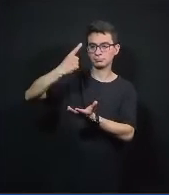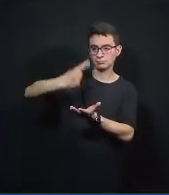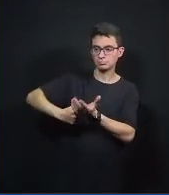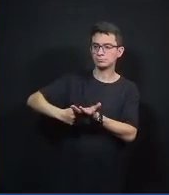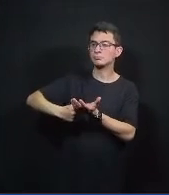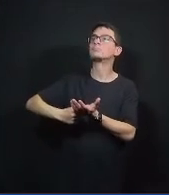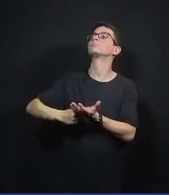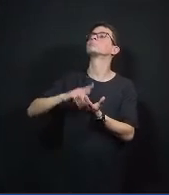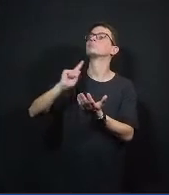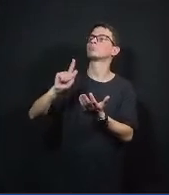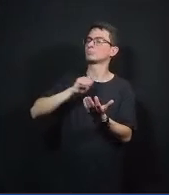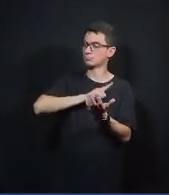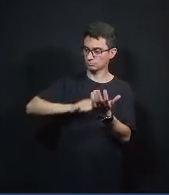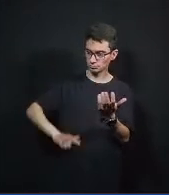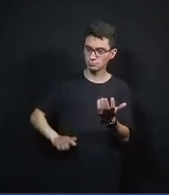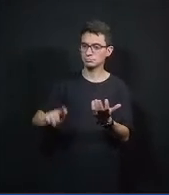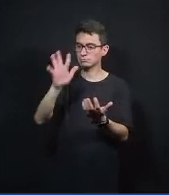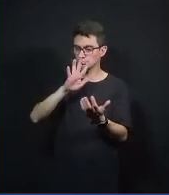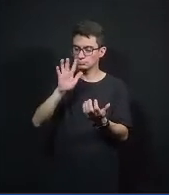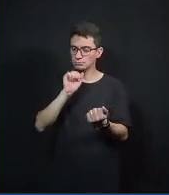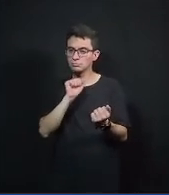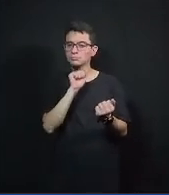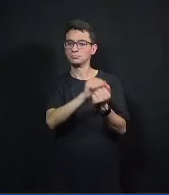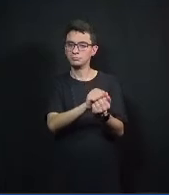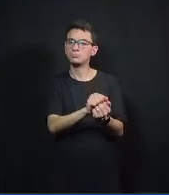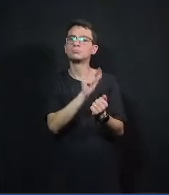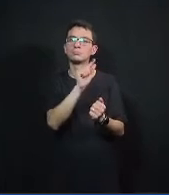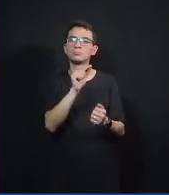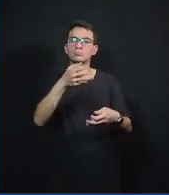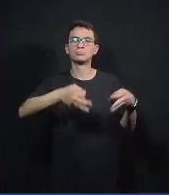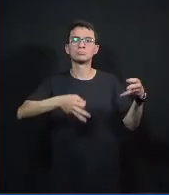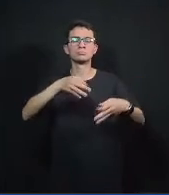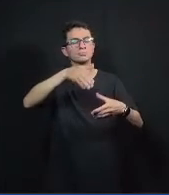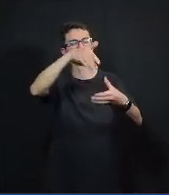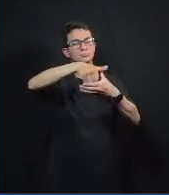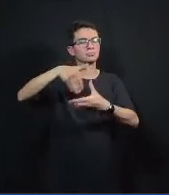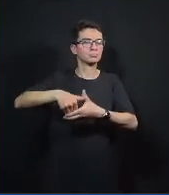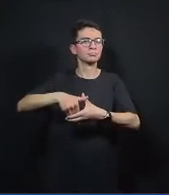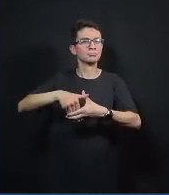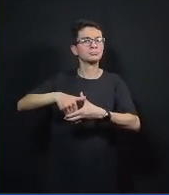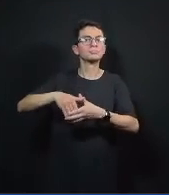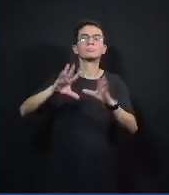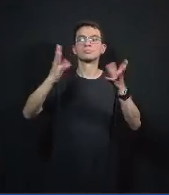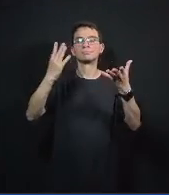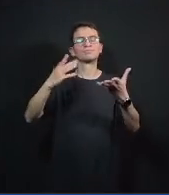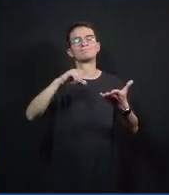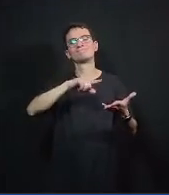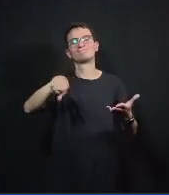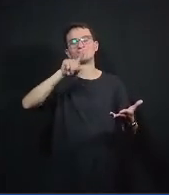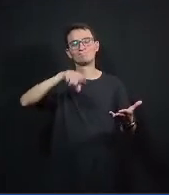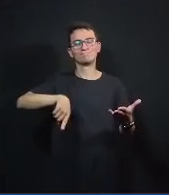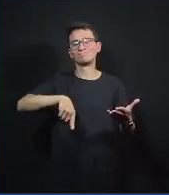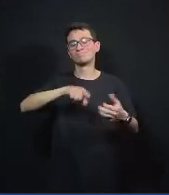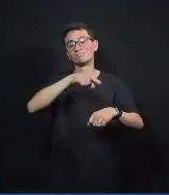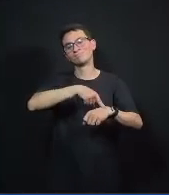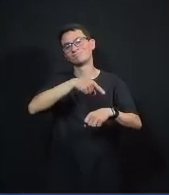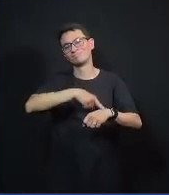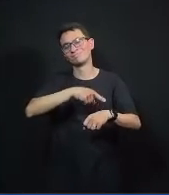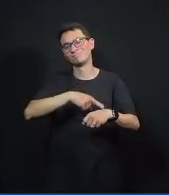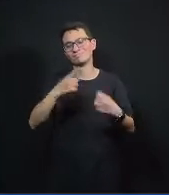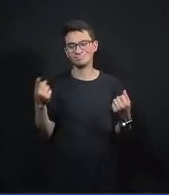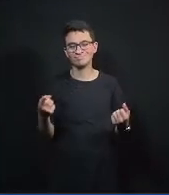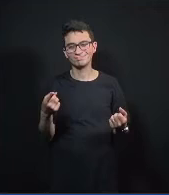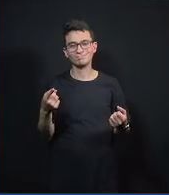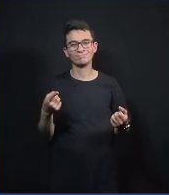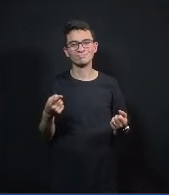governo federal e os órgãos envolvidos, dispensando a regularização prévia desses documentos. Mas o que eu quero destacar é que cessar